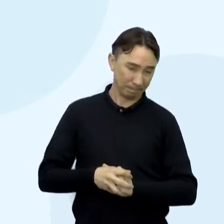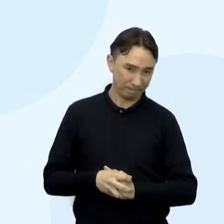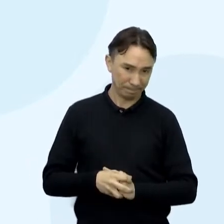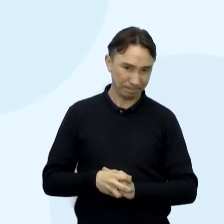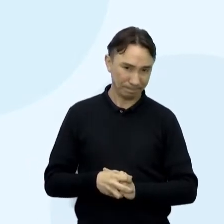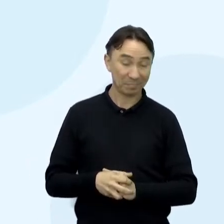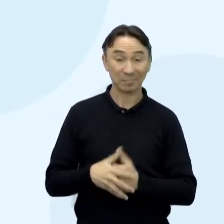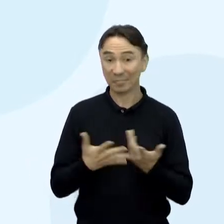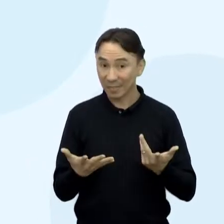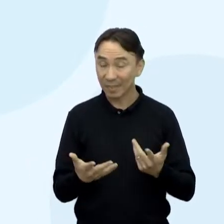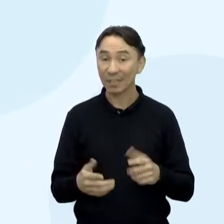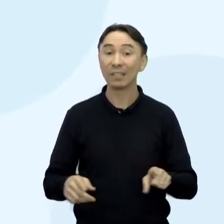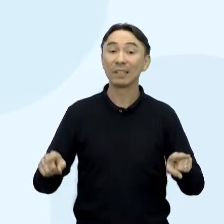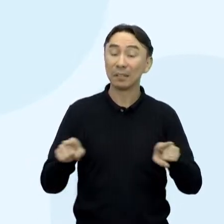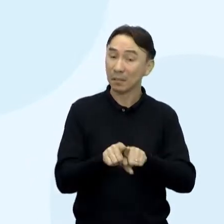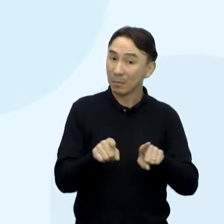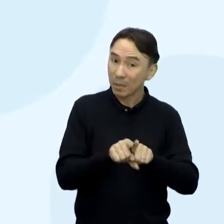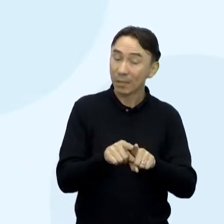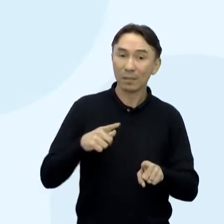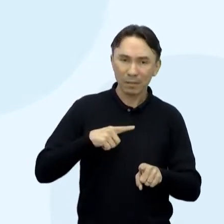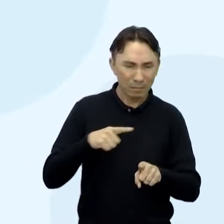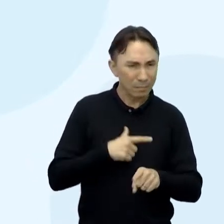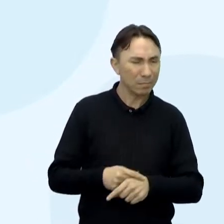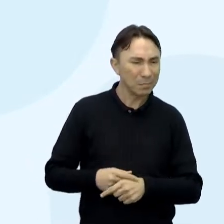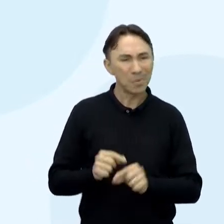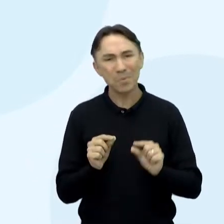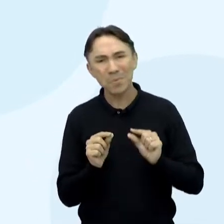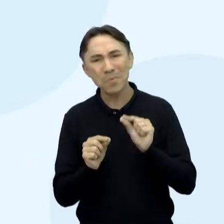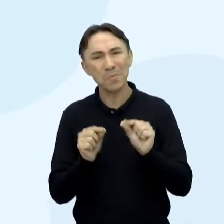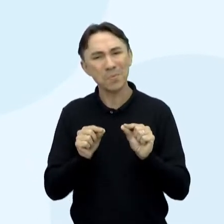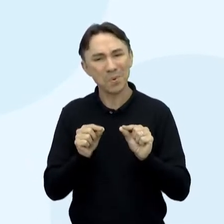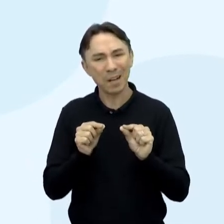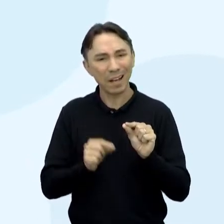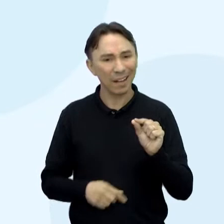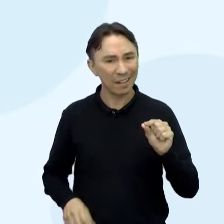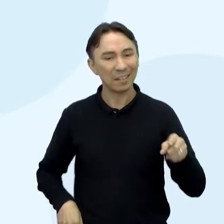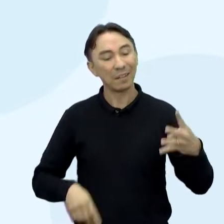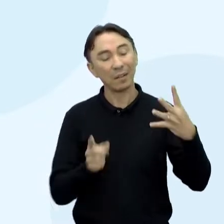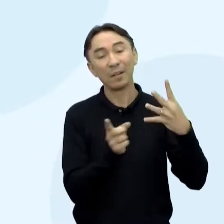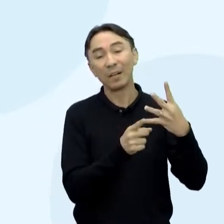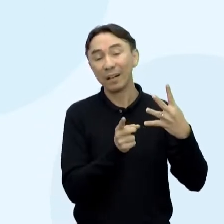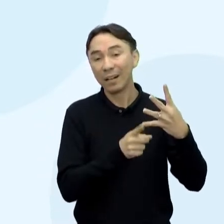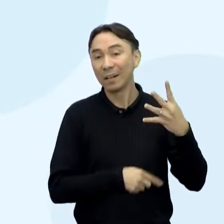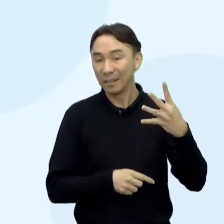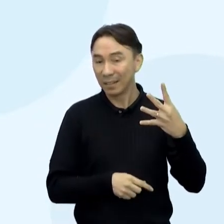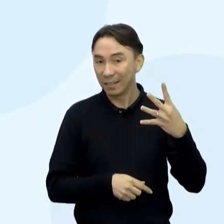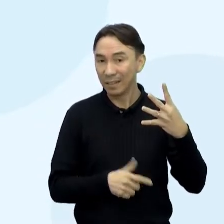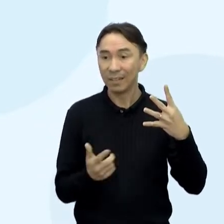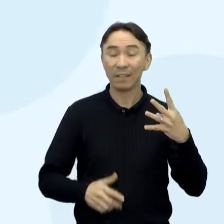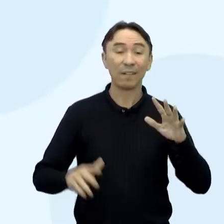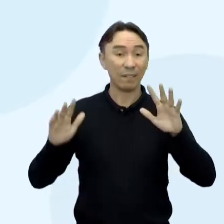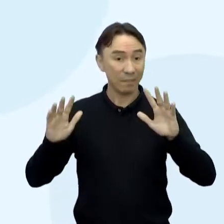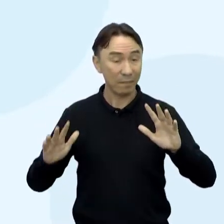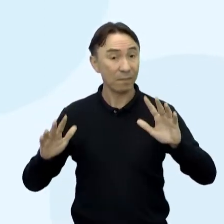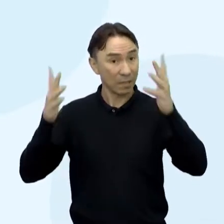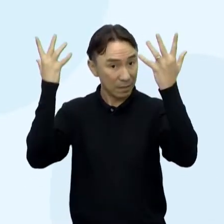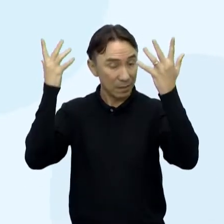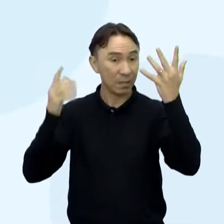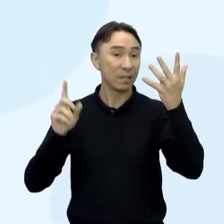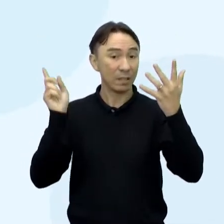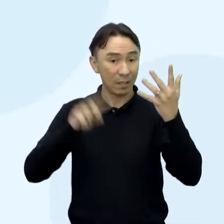Vamos lembrar aqui também de algo curioso. As festas, elas têm uma relação